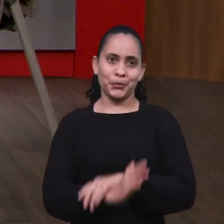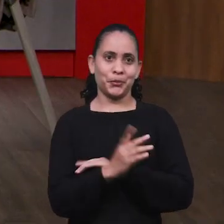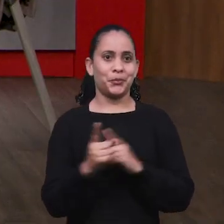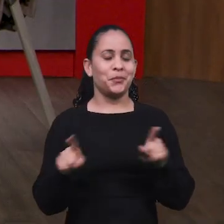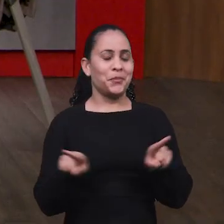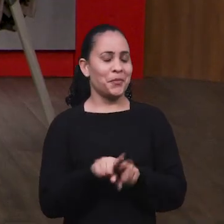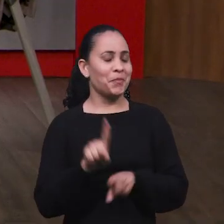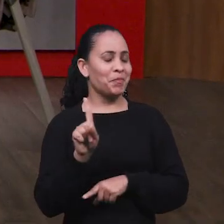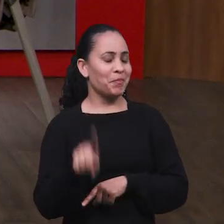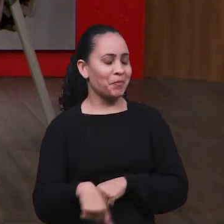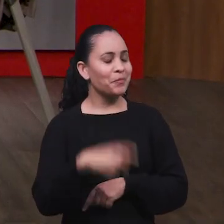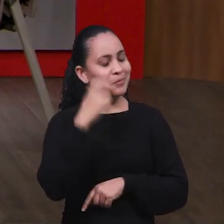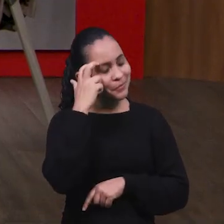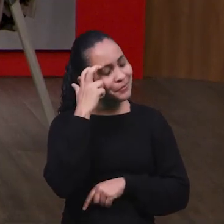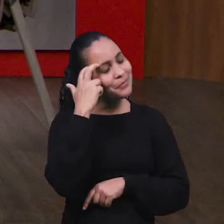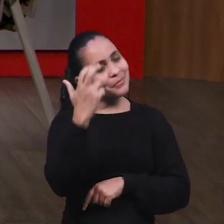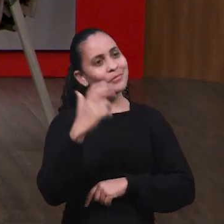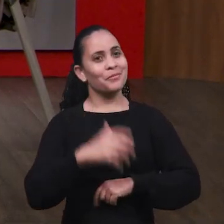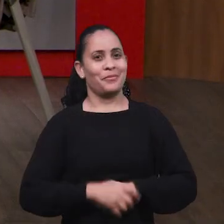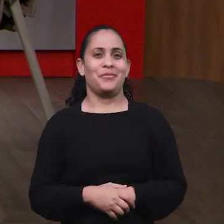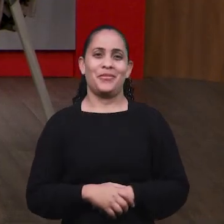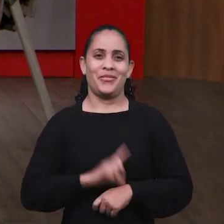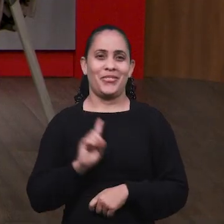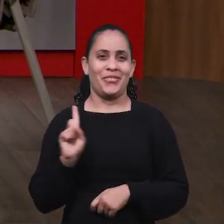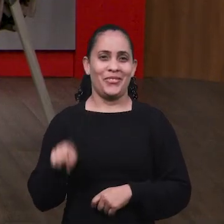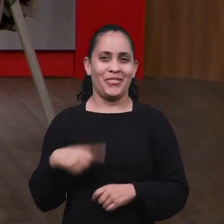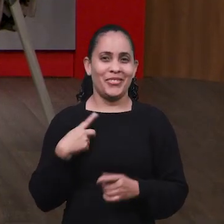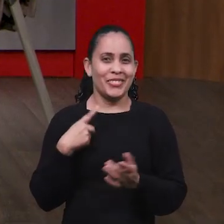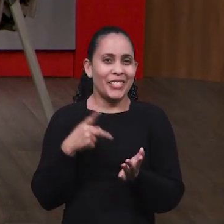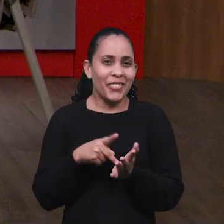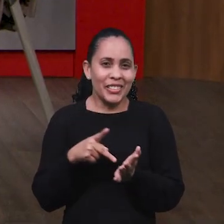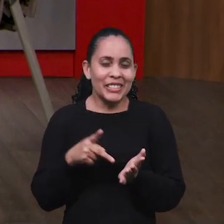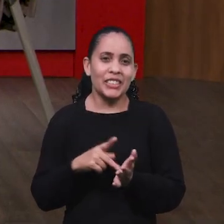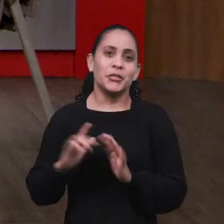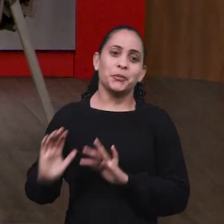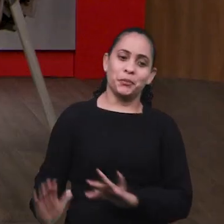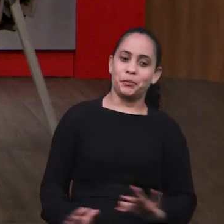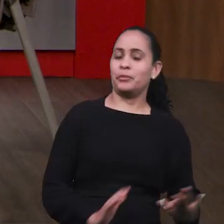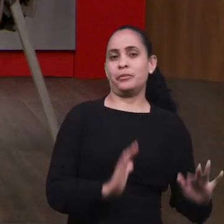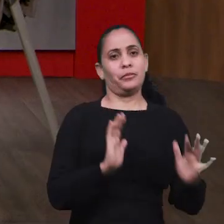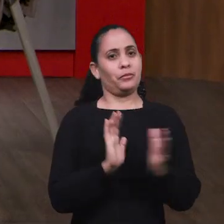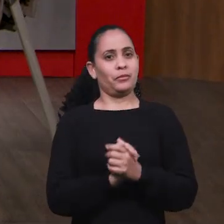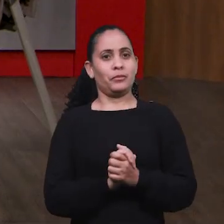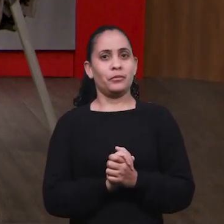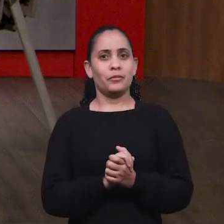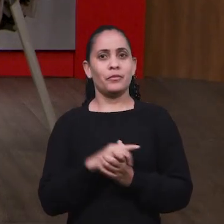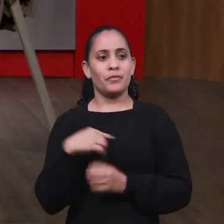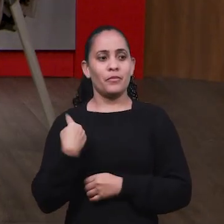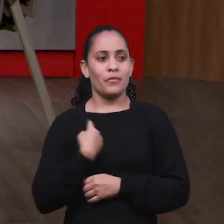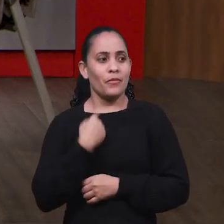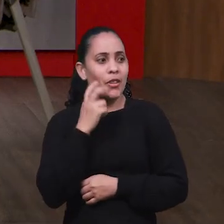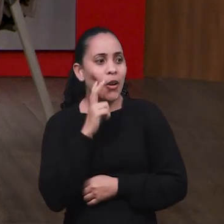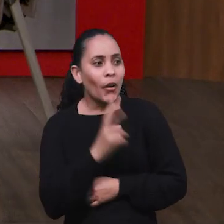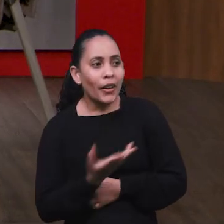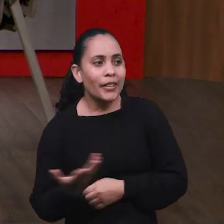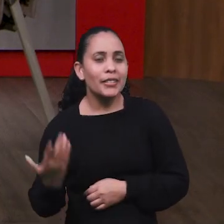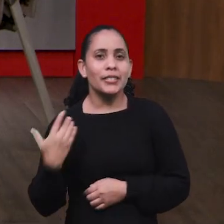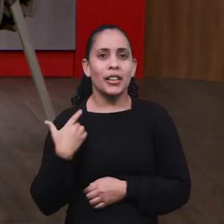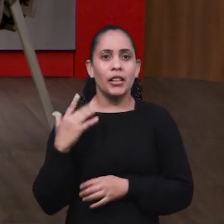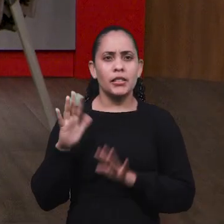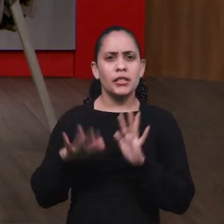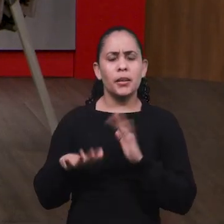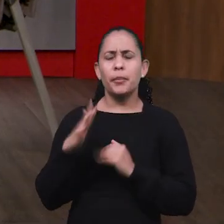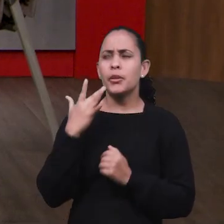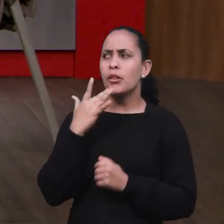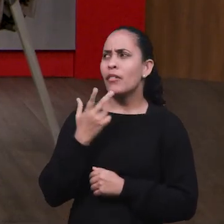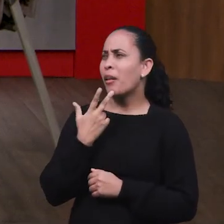é cultural, né? Você mencionou e é verdade, né? Quando fala assim seguro, às vezes você fala no seguro, eu lembro do tempo que você falava de seguro, as